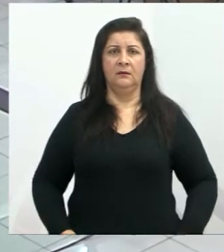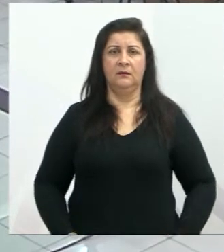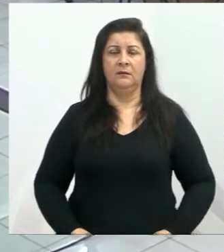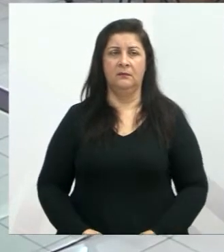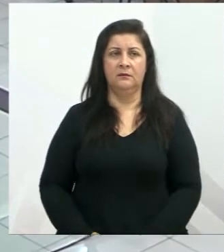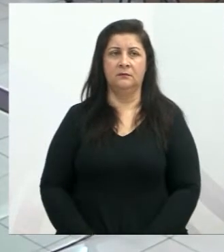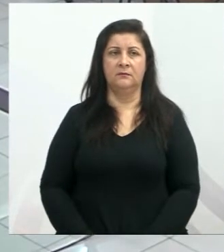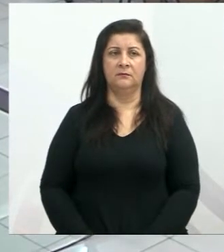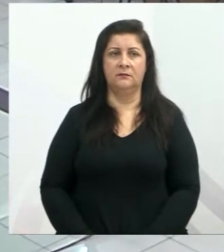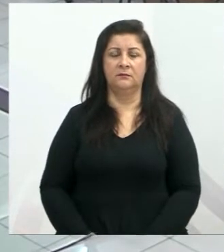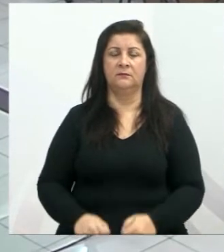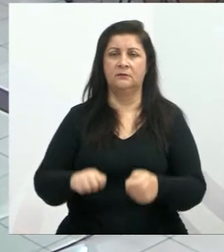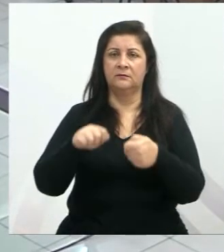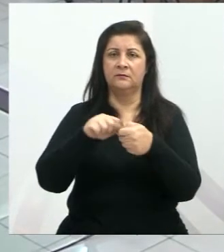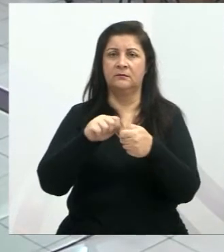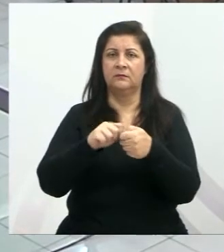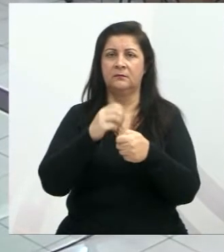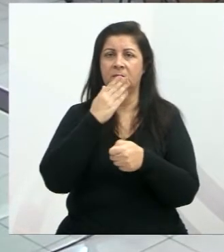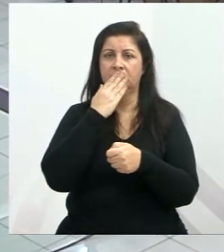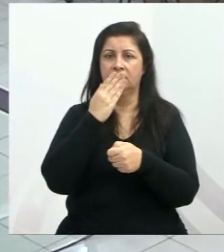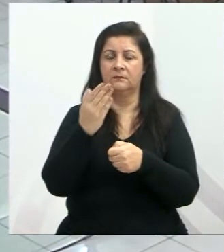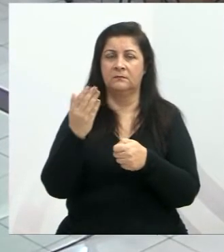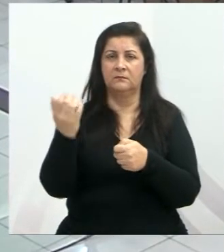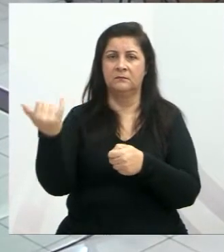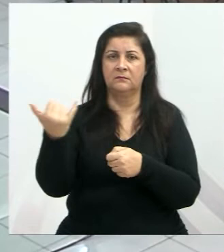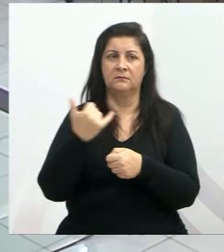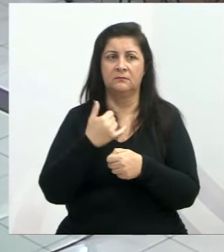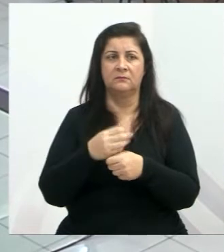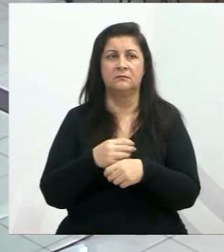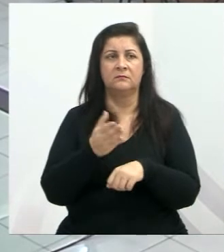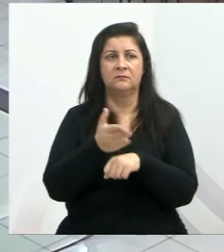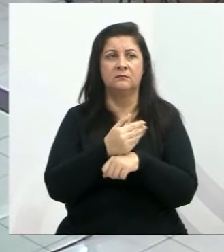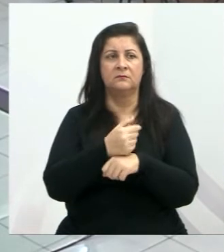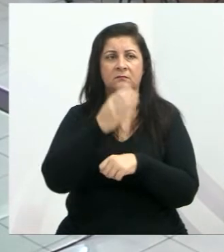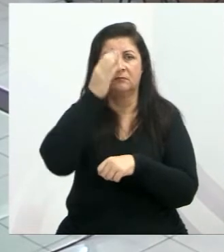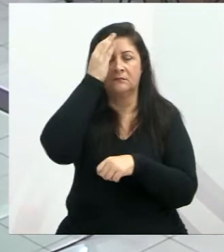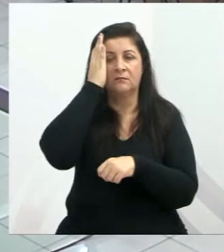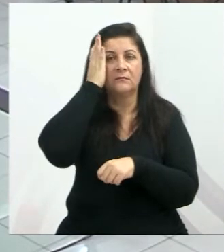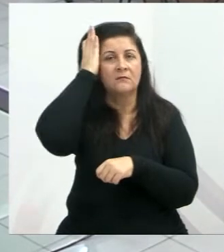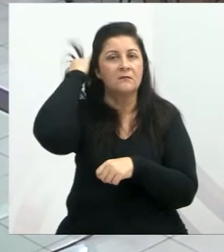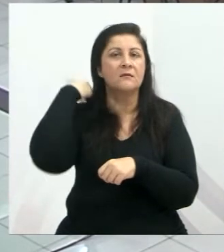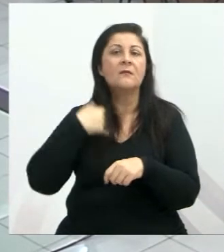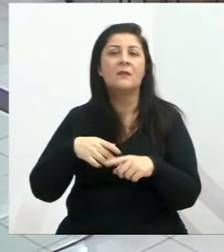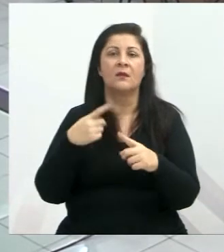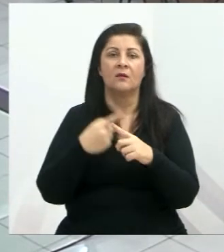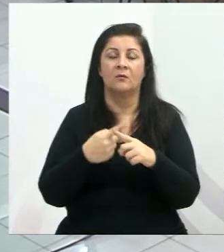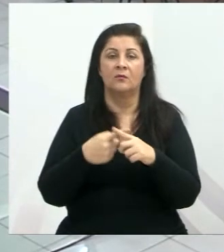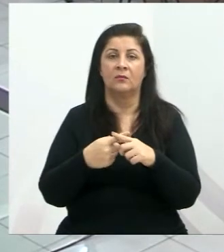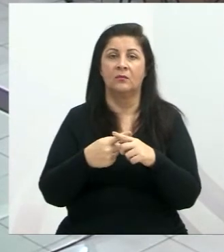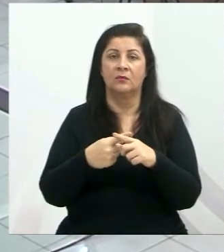Eu fiz esse pedido, senhor presidente, bem antes, porque dia 11 iria